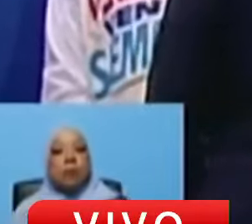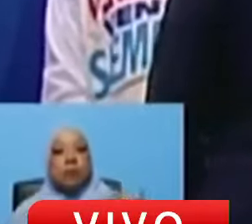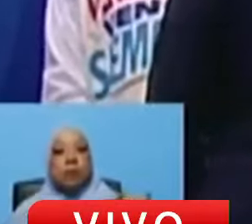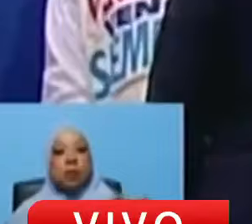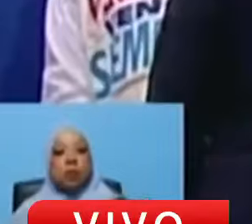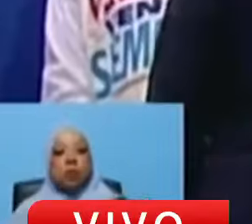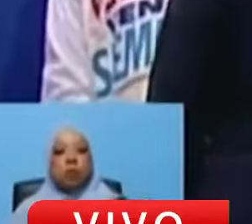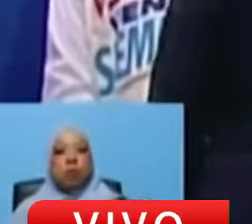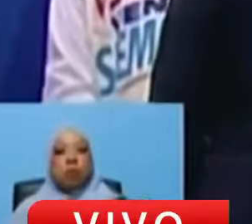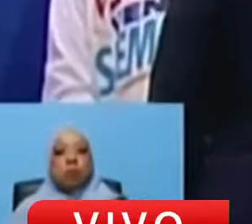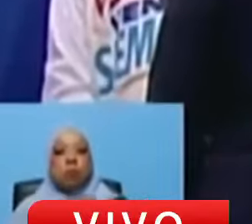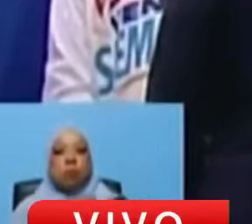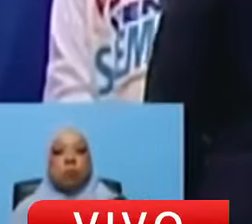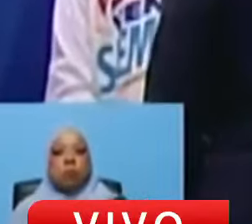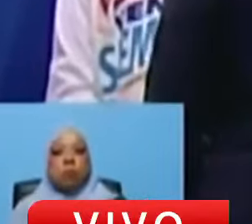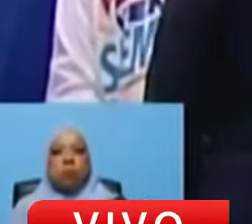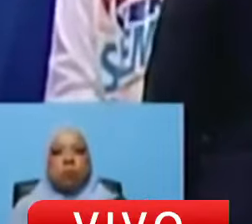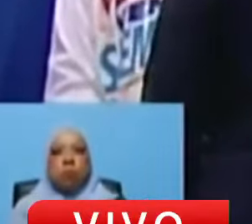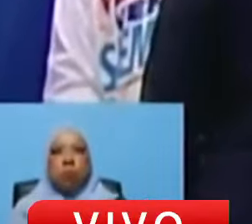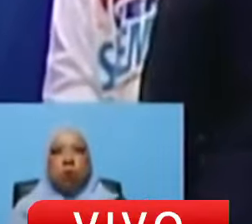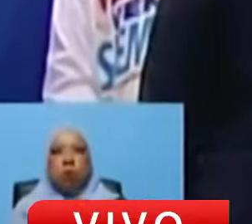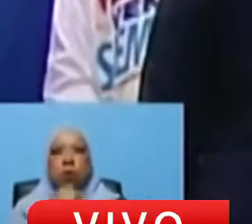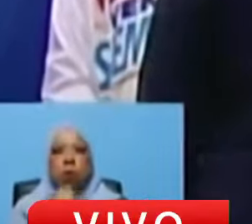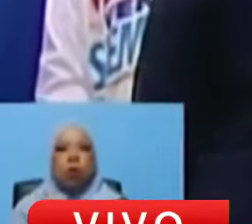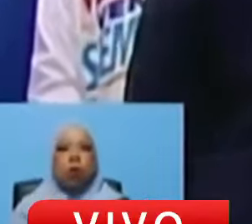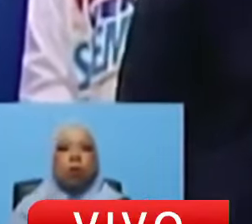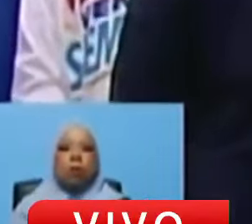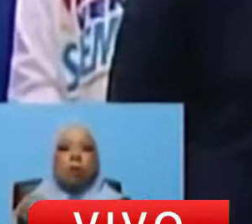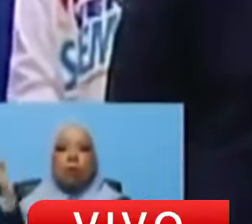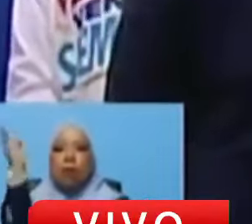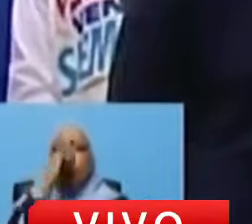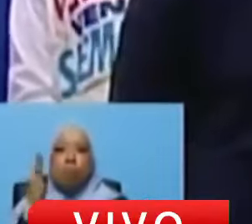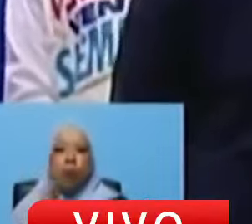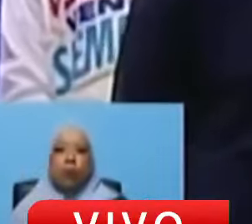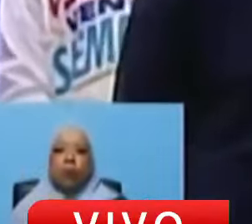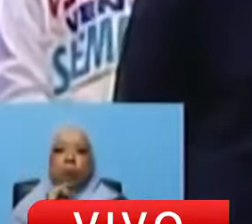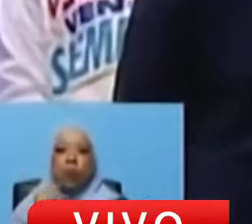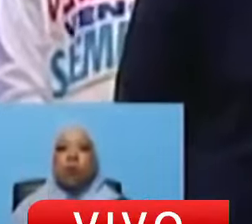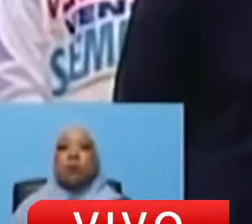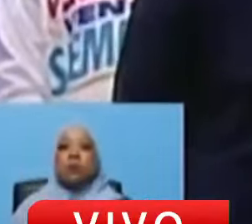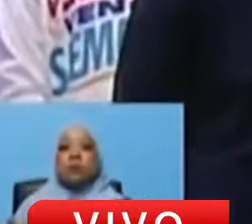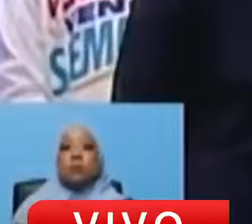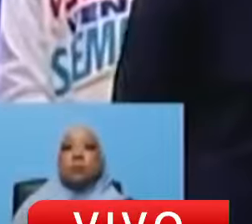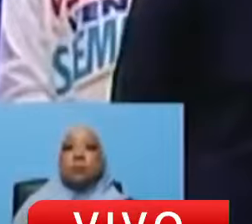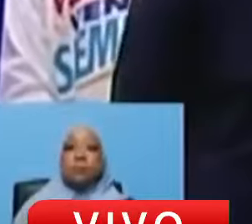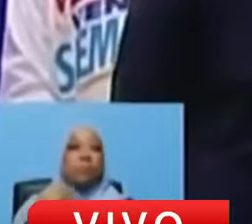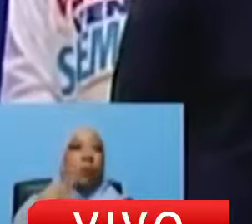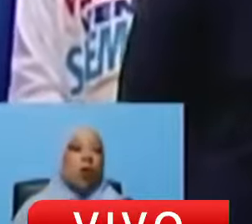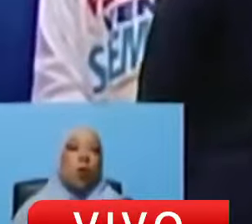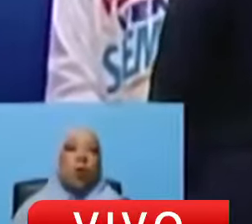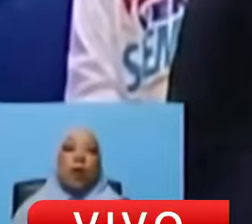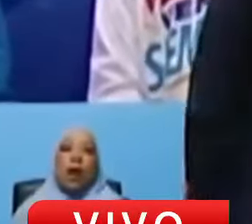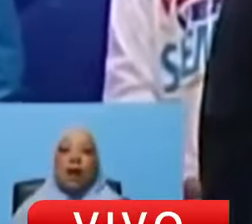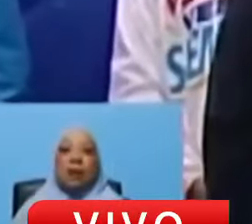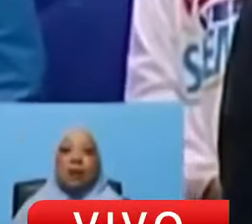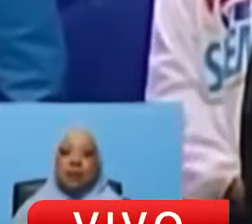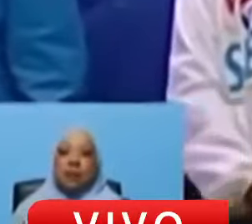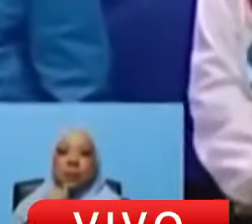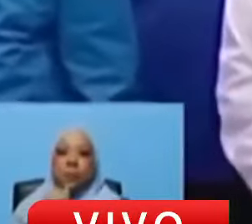a antecipação do Natal que a medida é em agradecimento ao povo venezuelano fazendo menção ali a a a sua